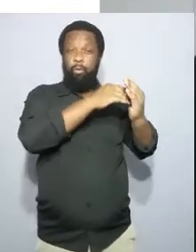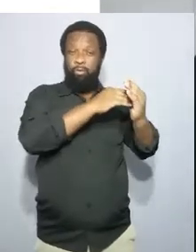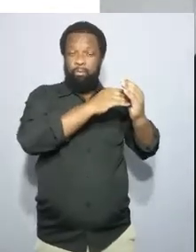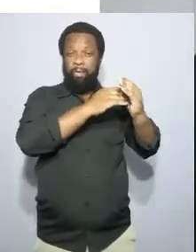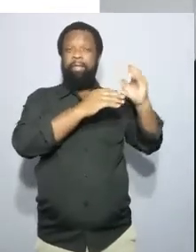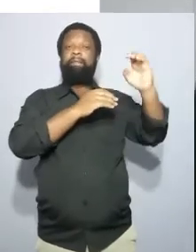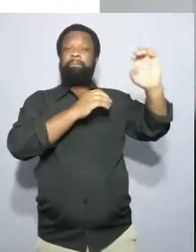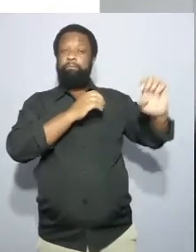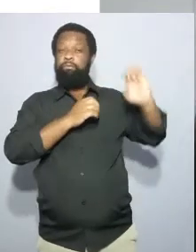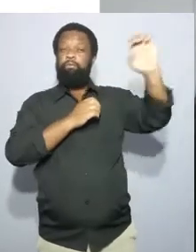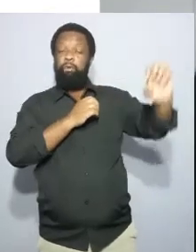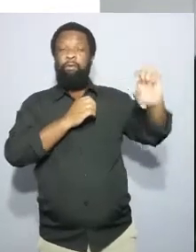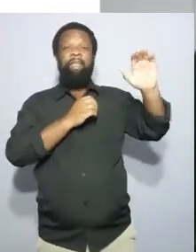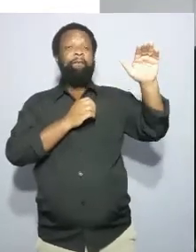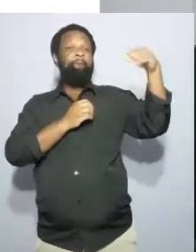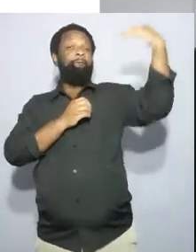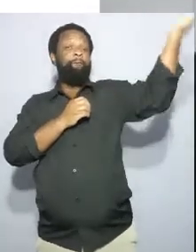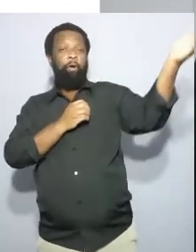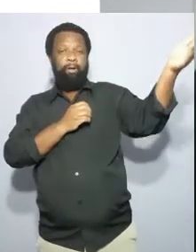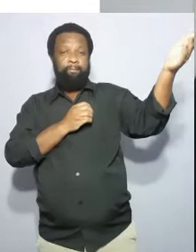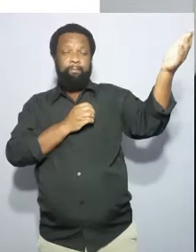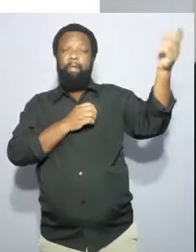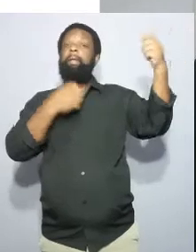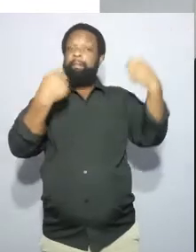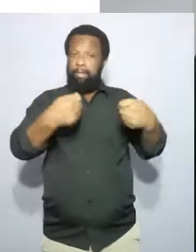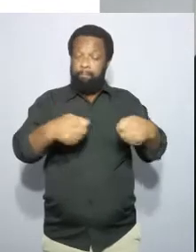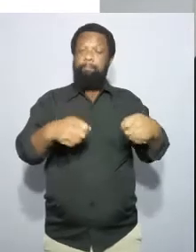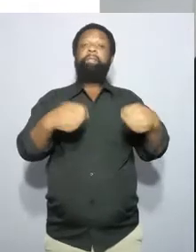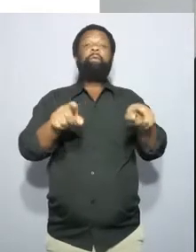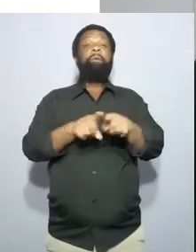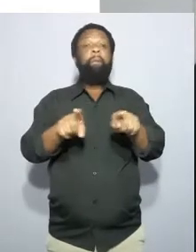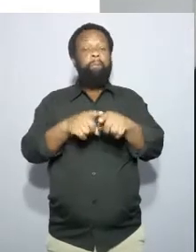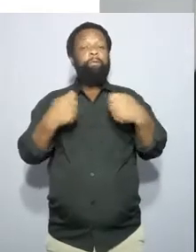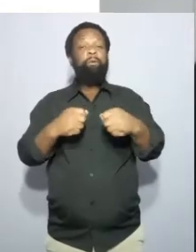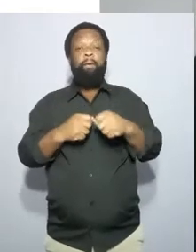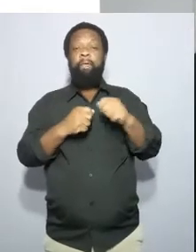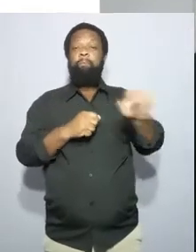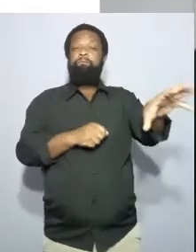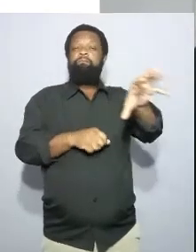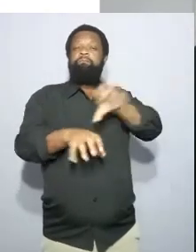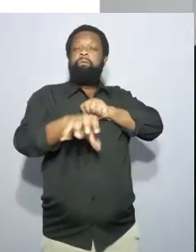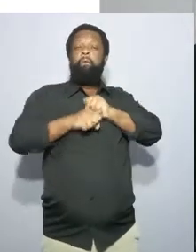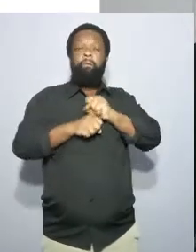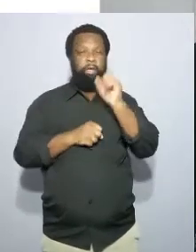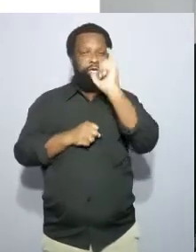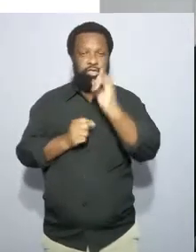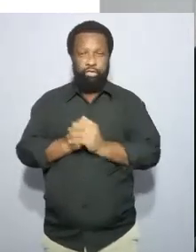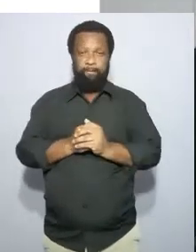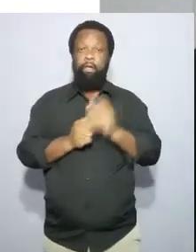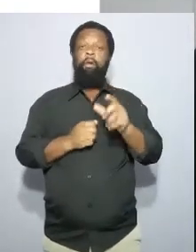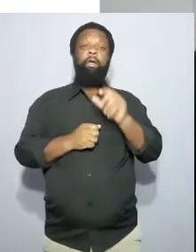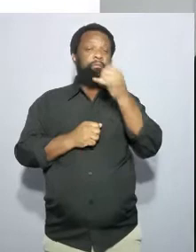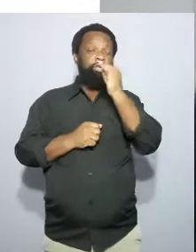que vai sair da eletrosfera, que vai ser retirada, também precisa absorver a energia. Então, a energia de